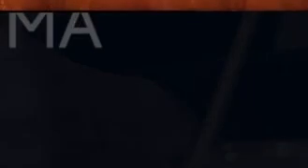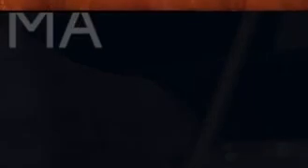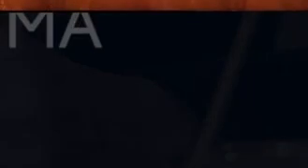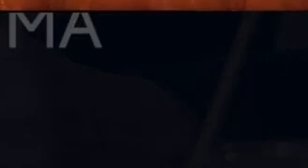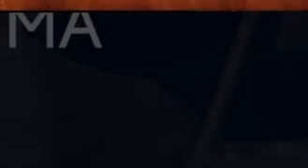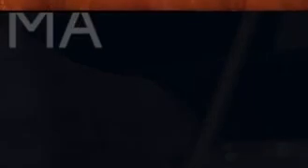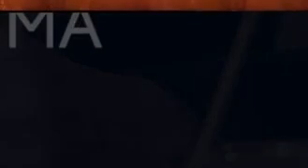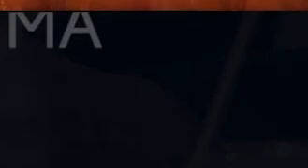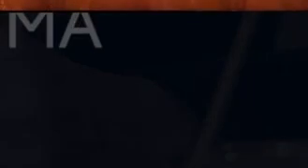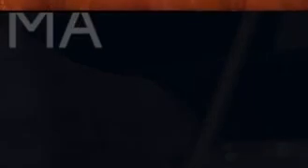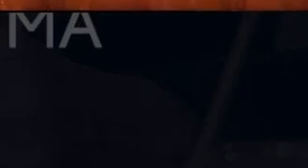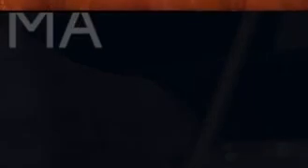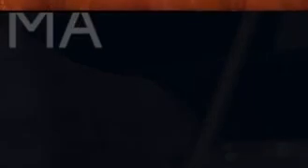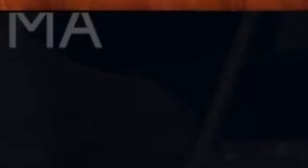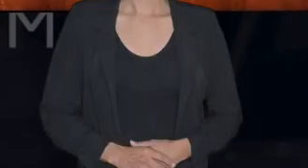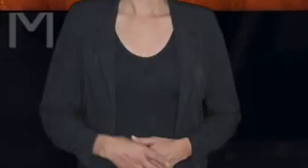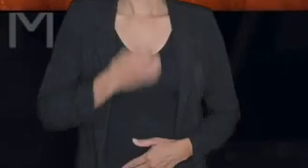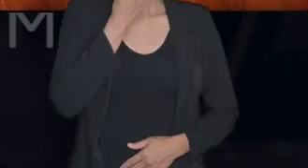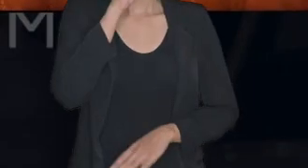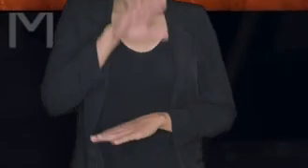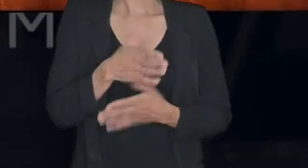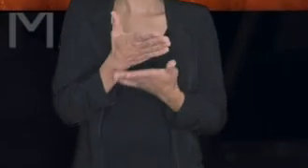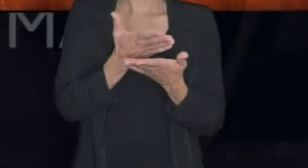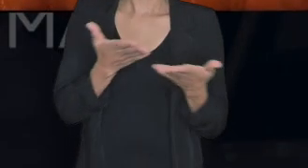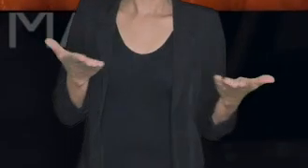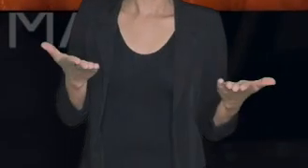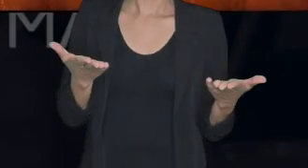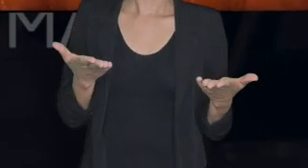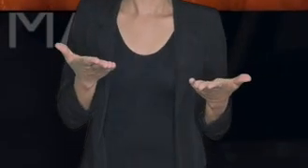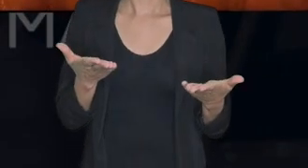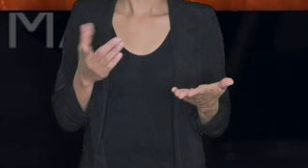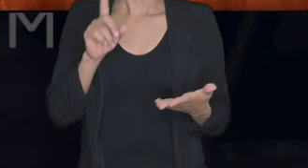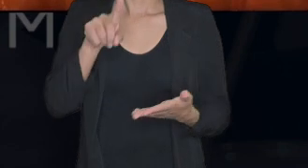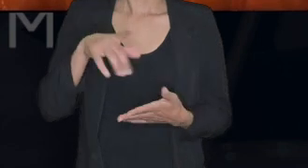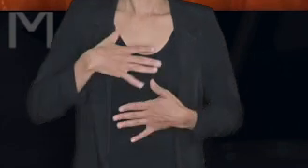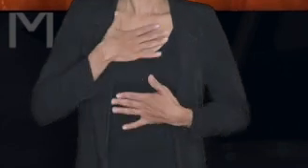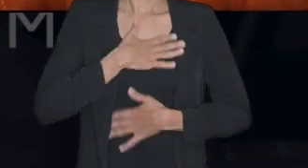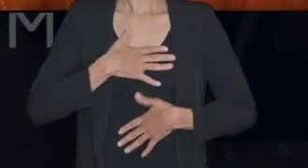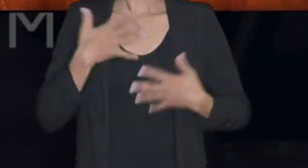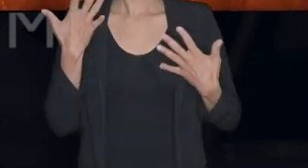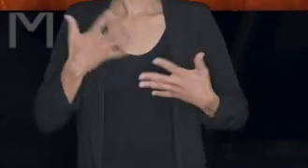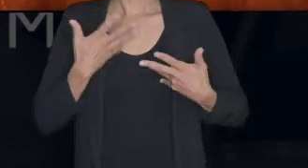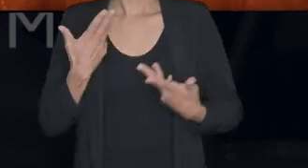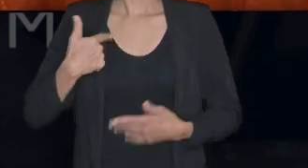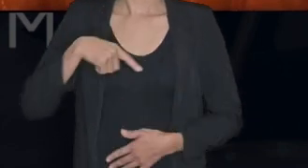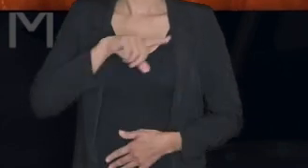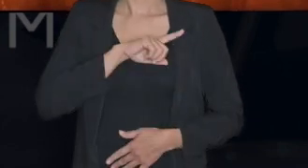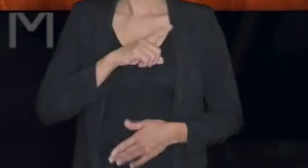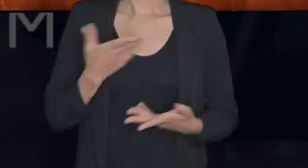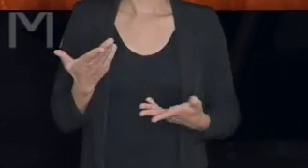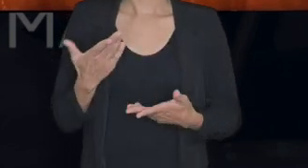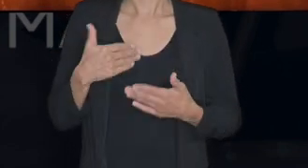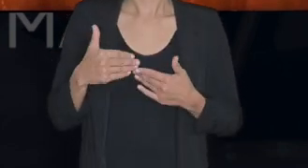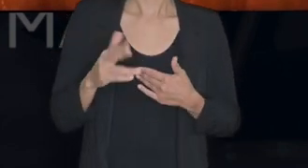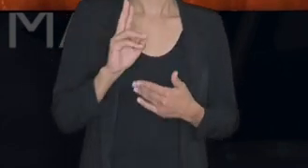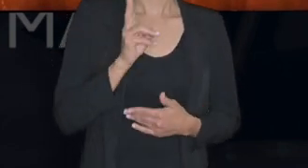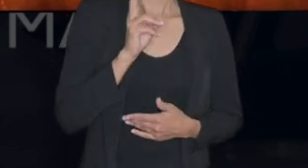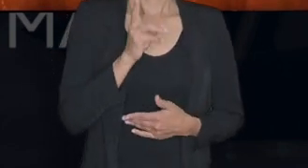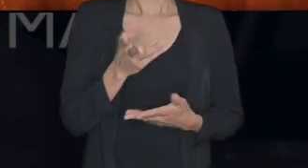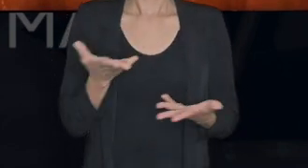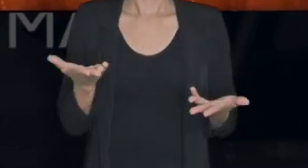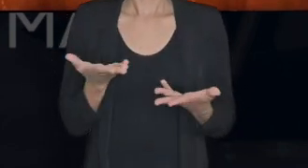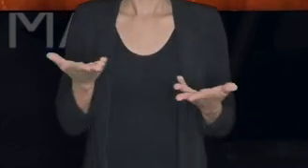Boa tarde a todos. É com grande satisfação que nós vamos prosseguir o